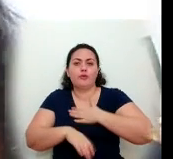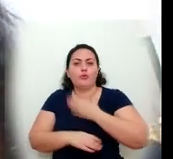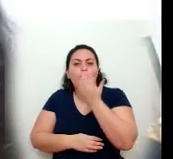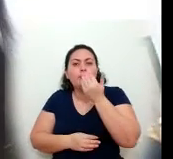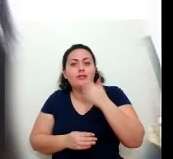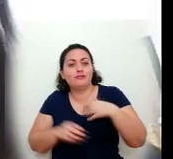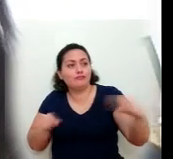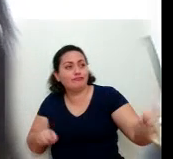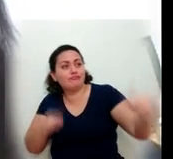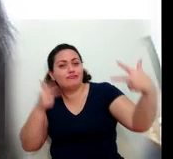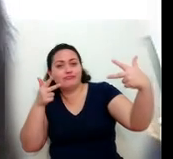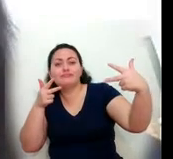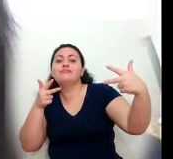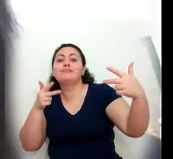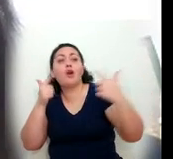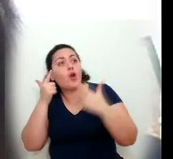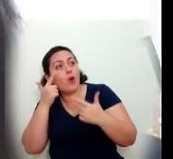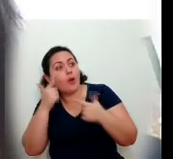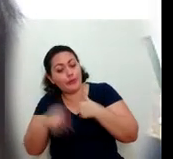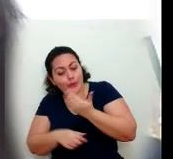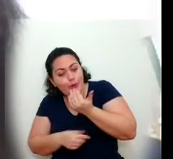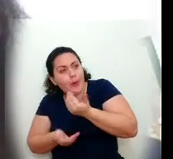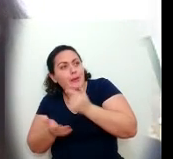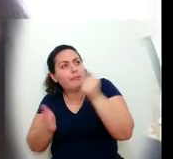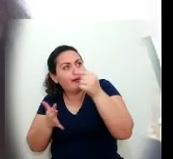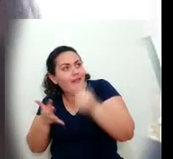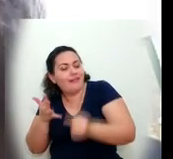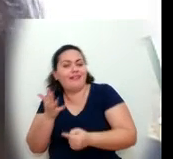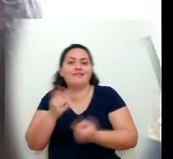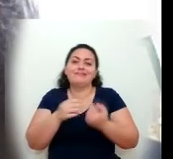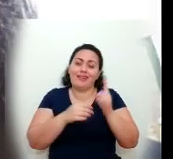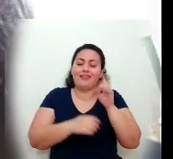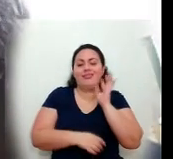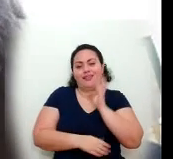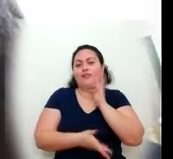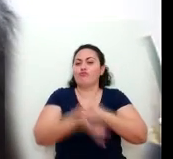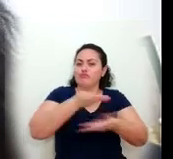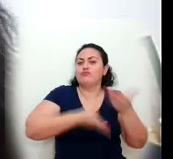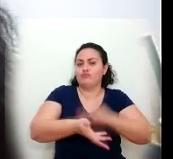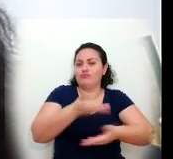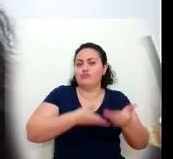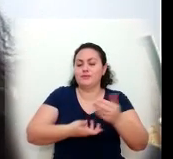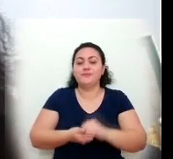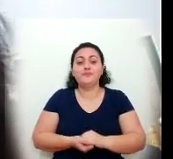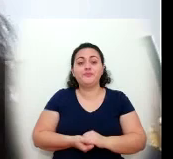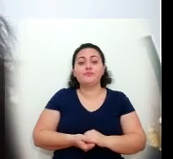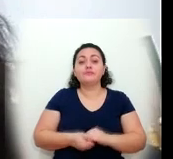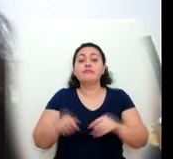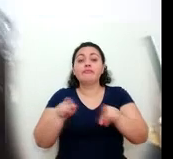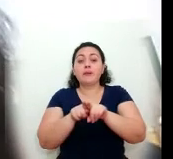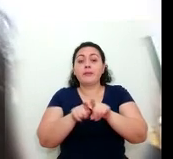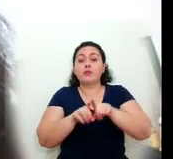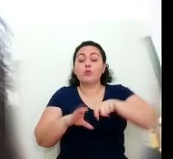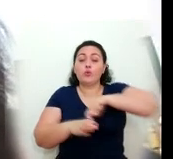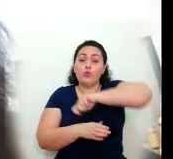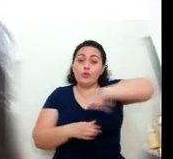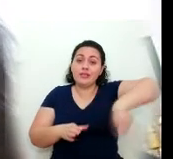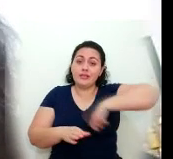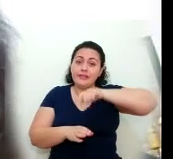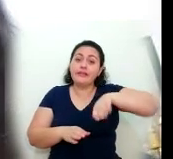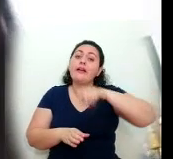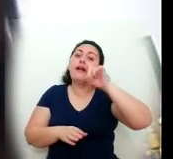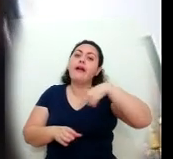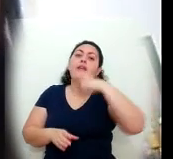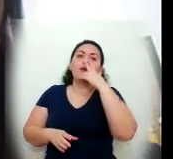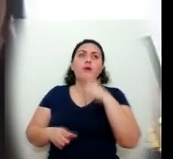né, virtualmente, pode ser uma estratégia bem legal, assim. E o cozinhar, ele é, né, um ato